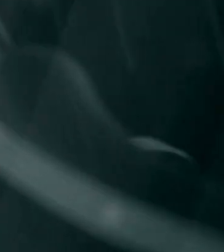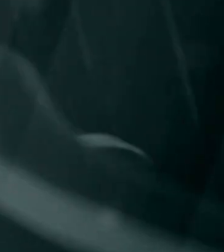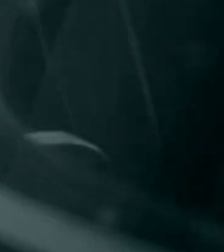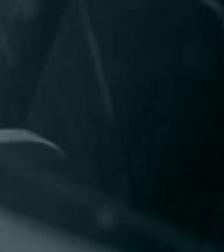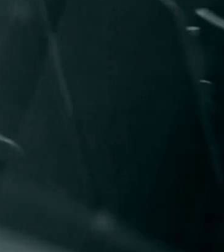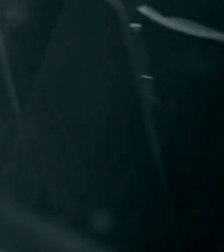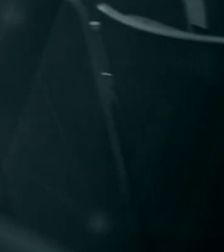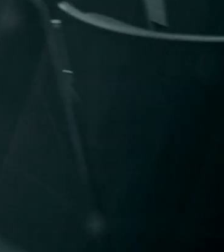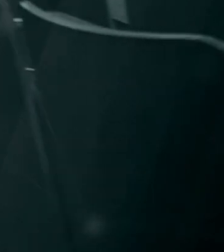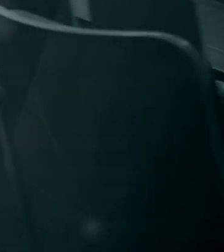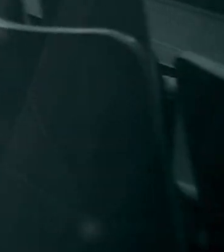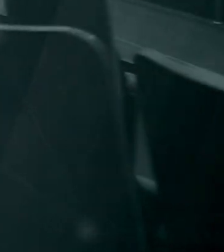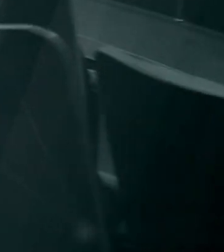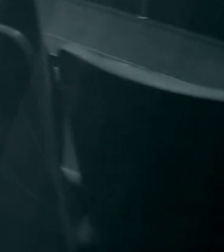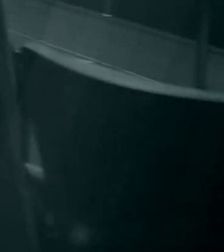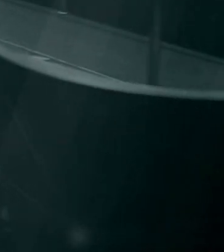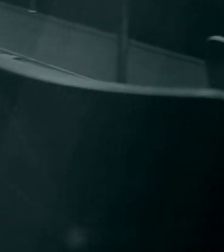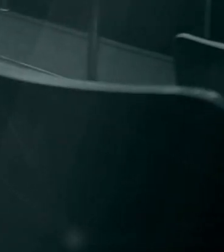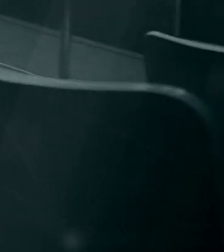@car